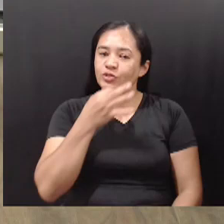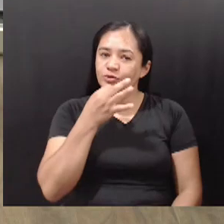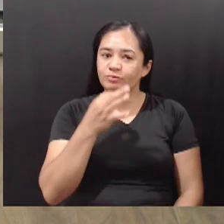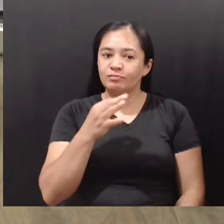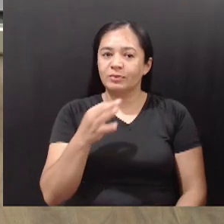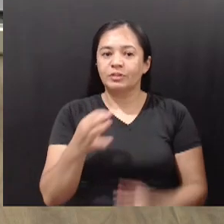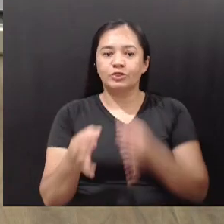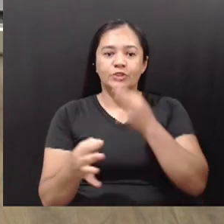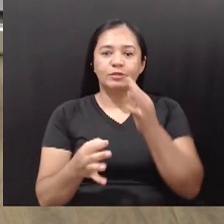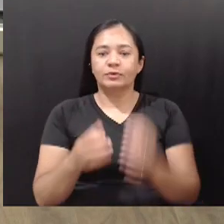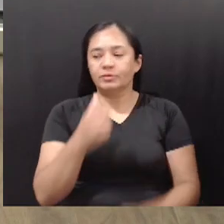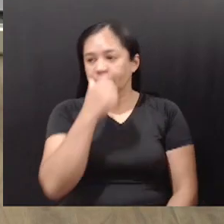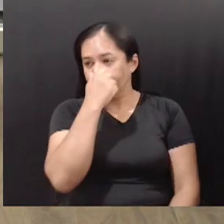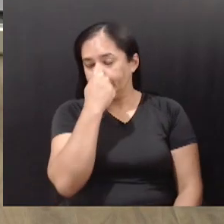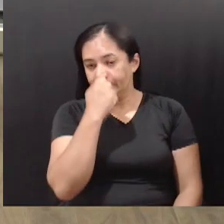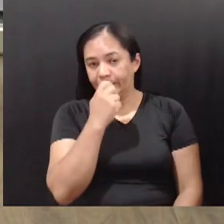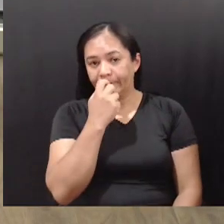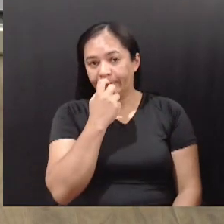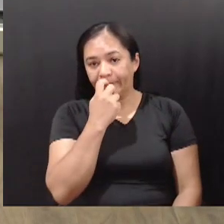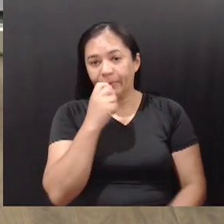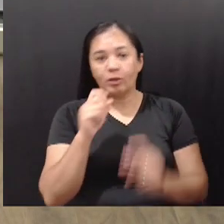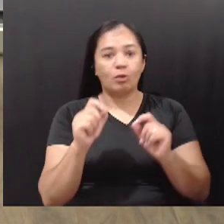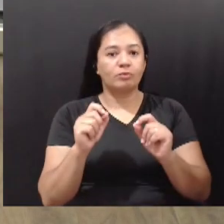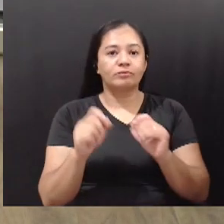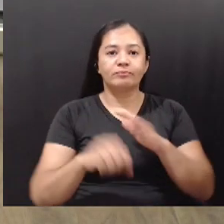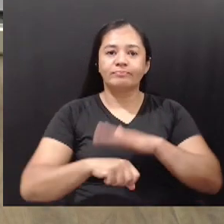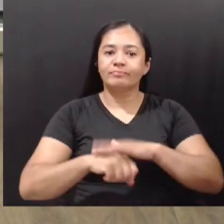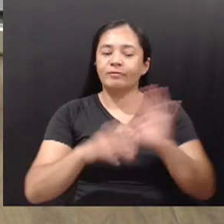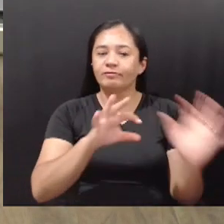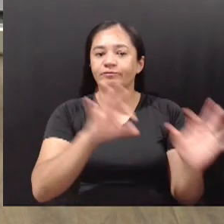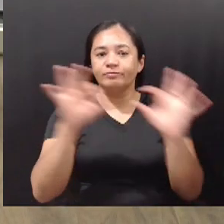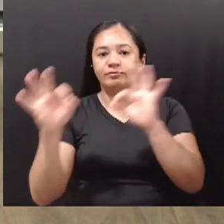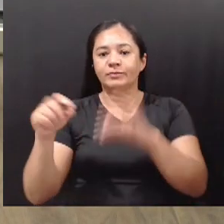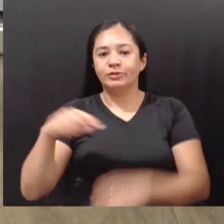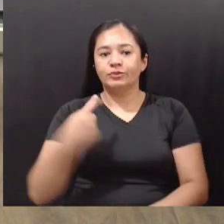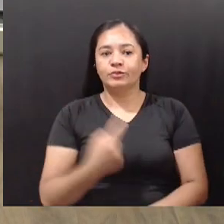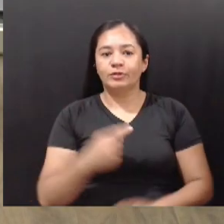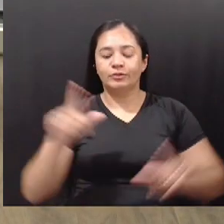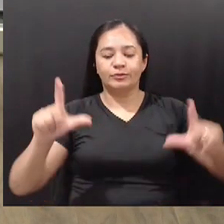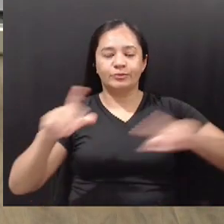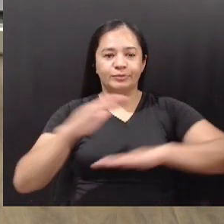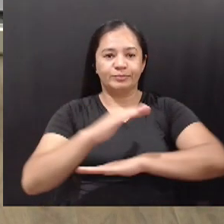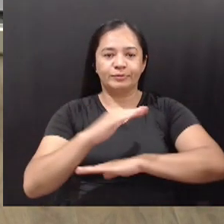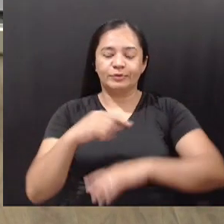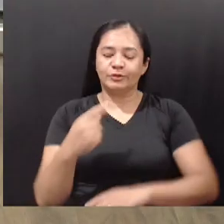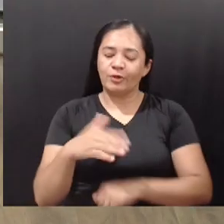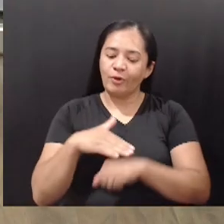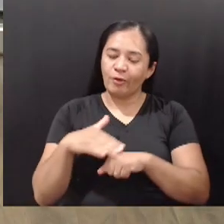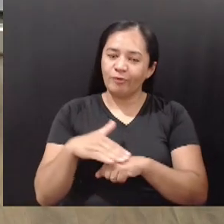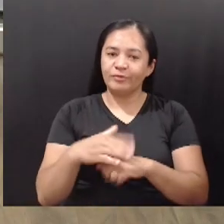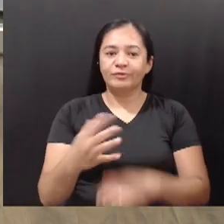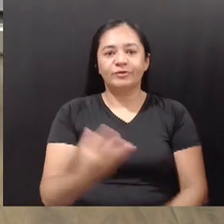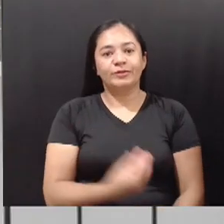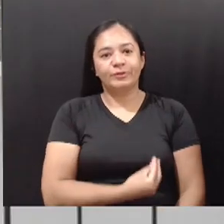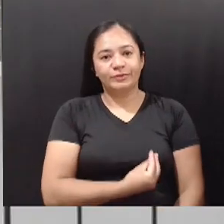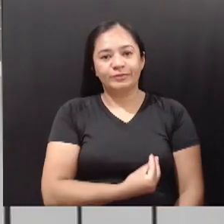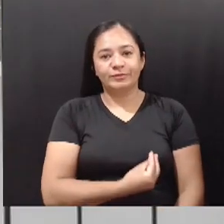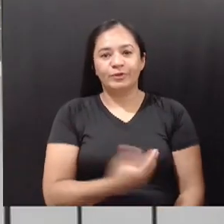crítica construtiva, o que você quer assistir aqui no nosso telejornal, que a gente conversa ao vivo nesta